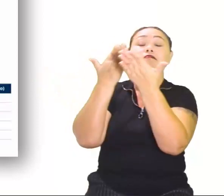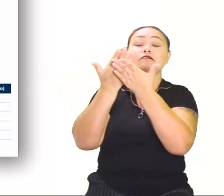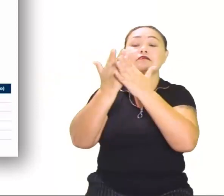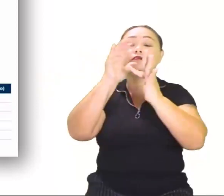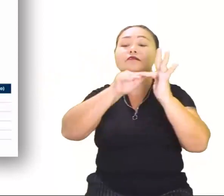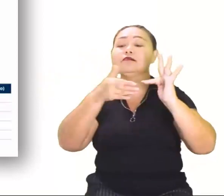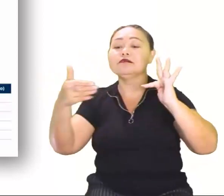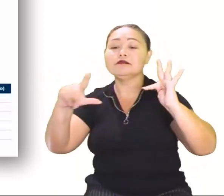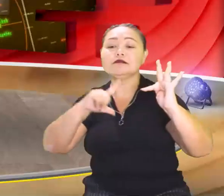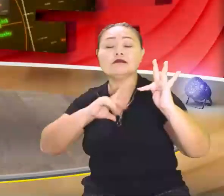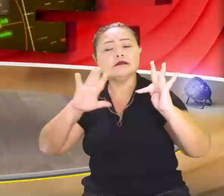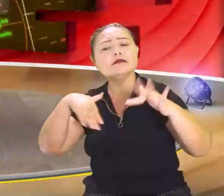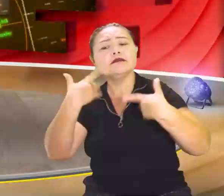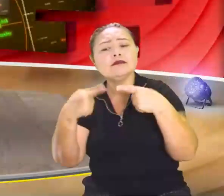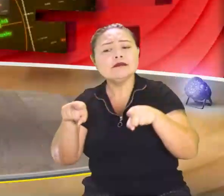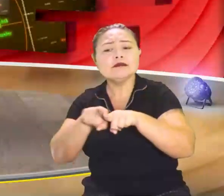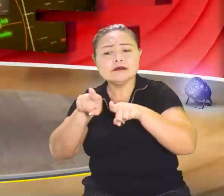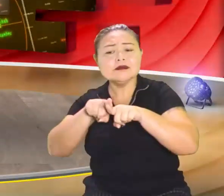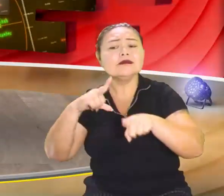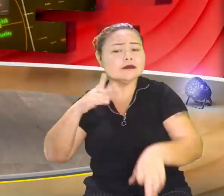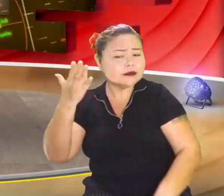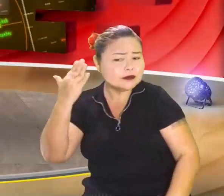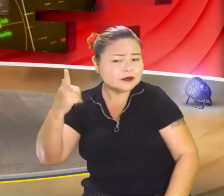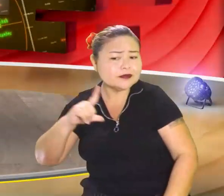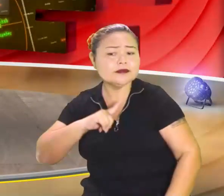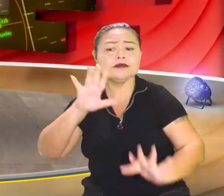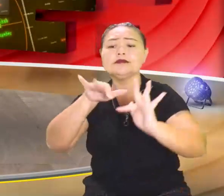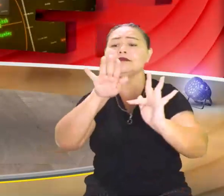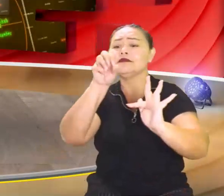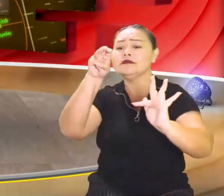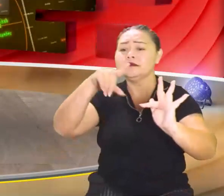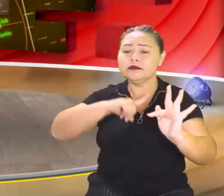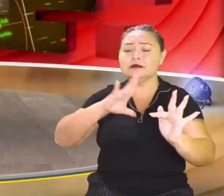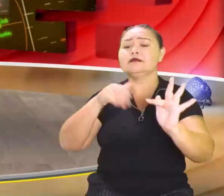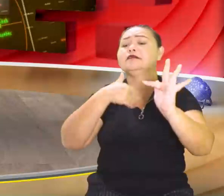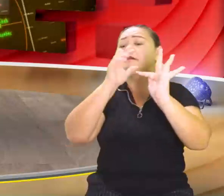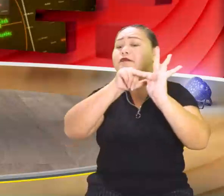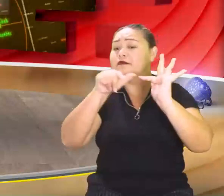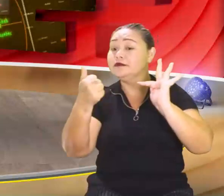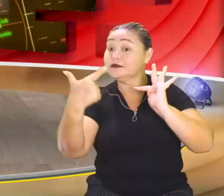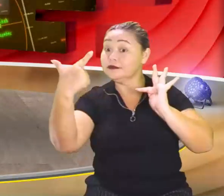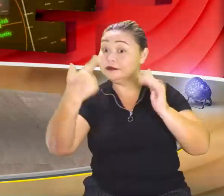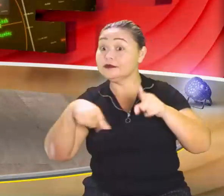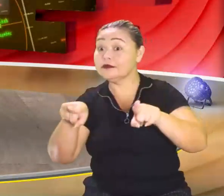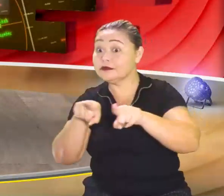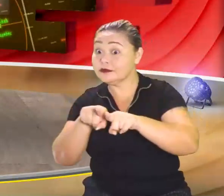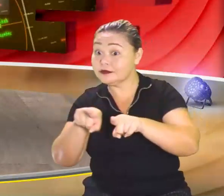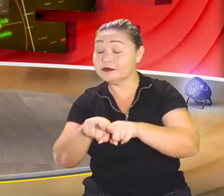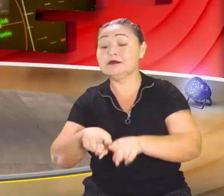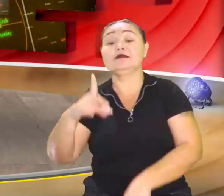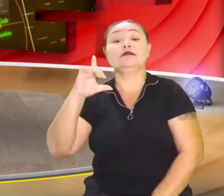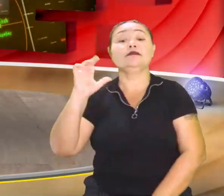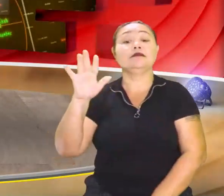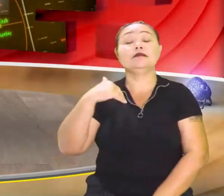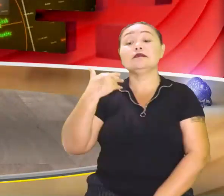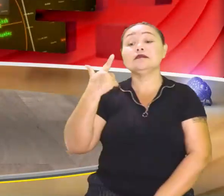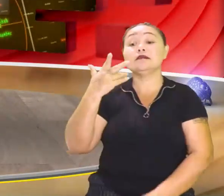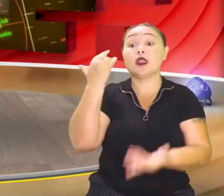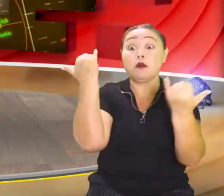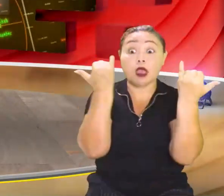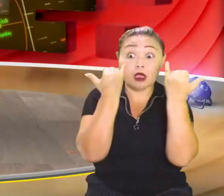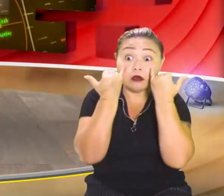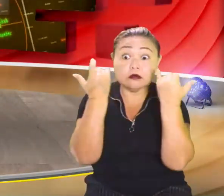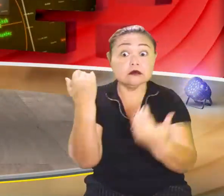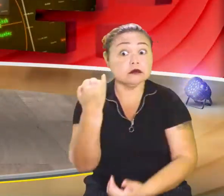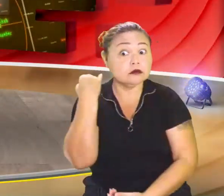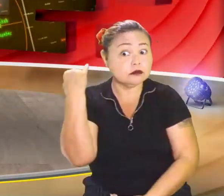da função modular, assim como a gente fez nas outras, né? Na função afim, na função quadrática e tudo mais. E aí, olha só, uma informação